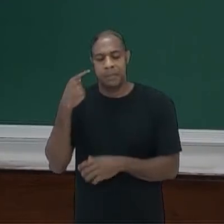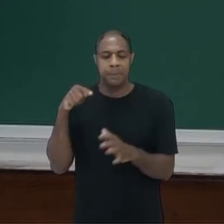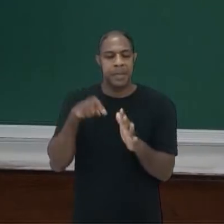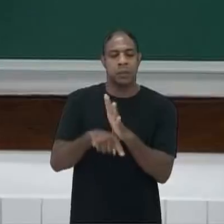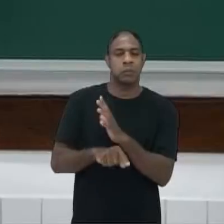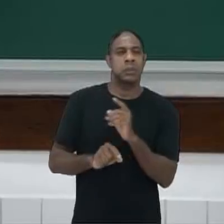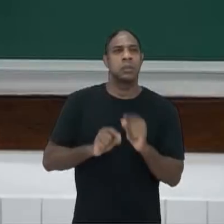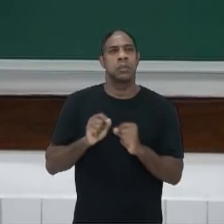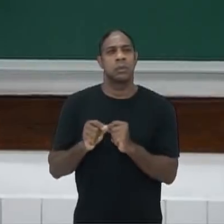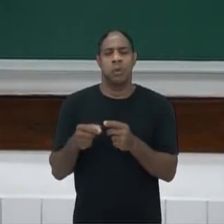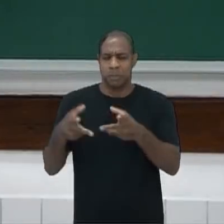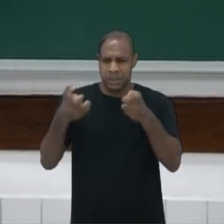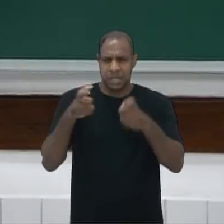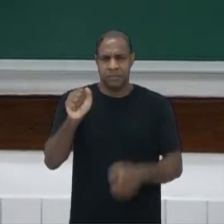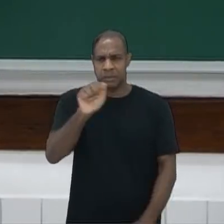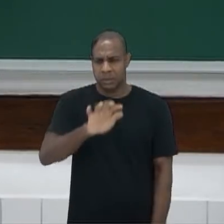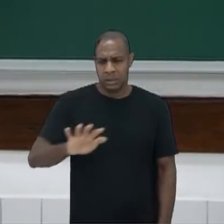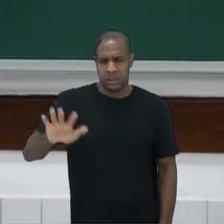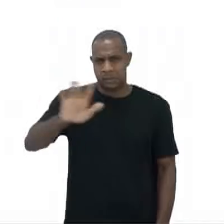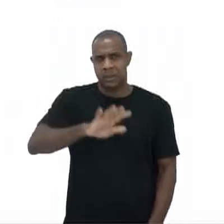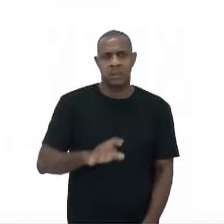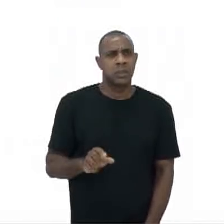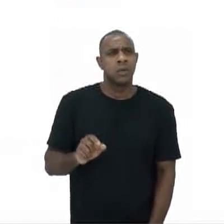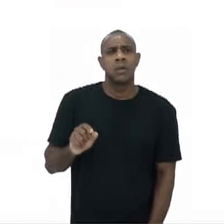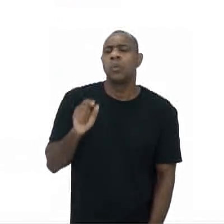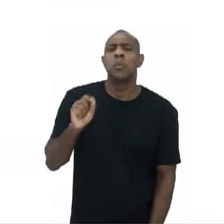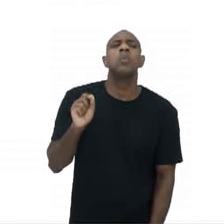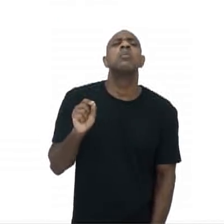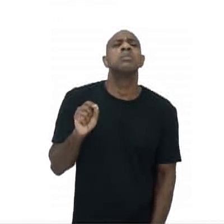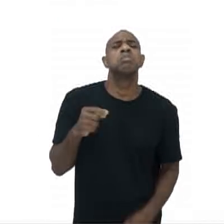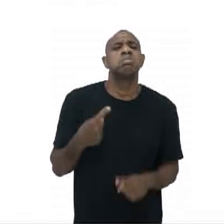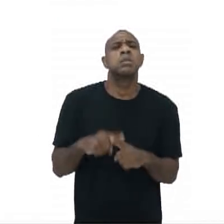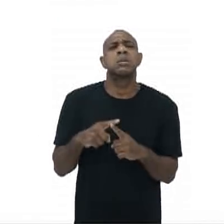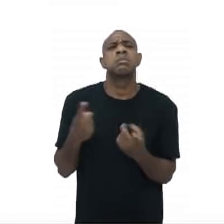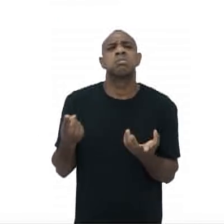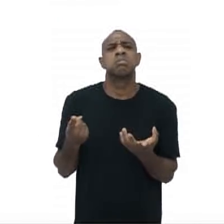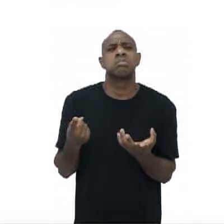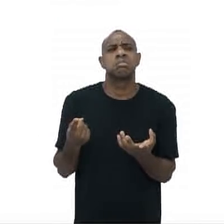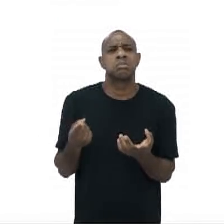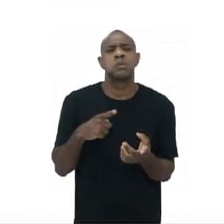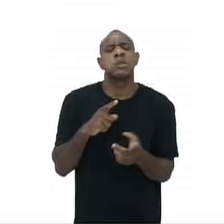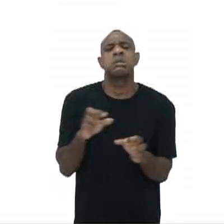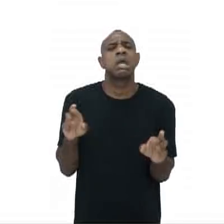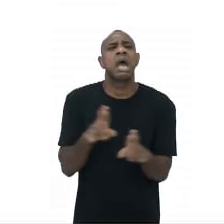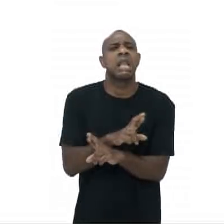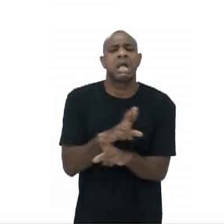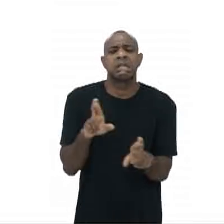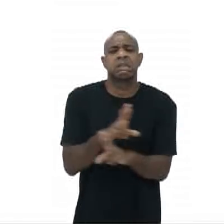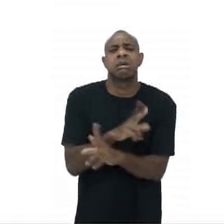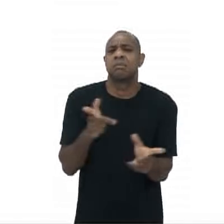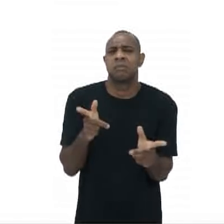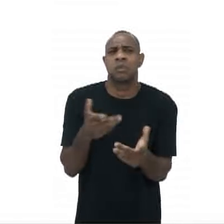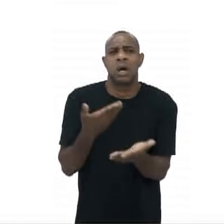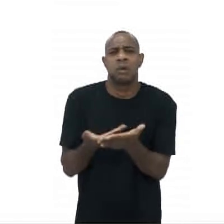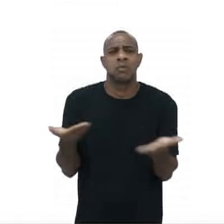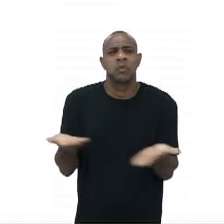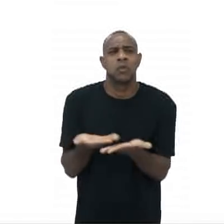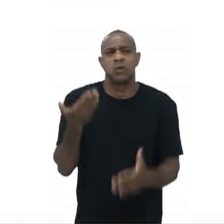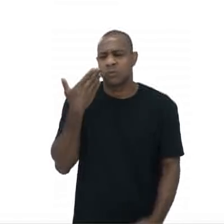questionamento. Observe essa imagem. O que ela tem a ver com a aula de hoje? Nossa, Fabiano, é uma fábrica.